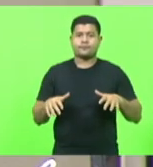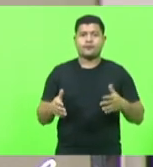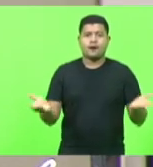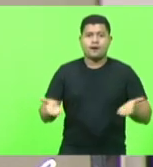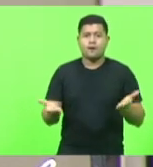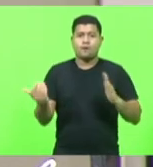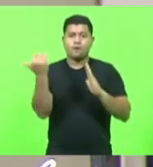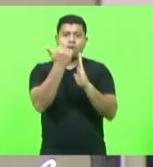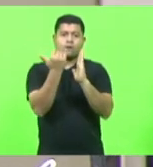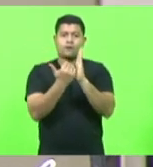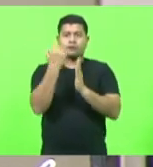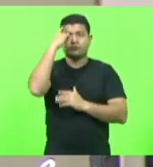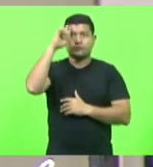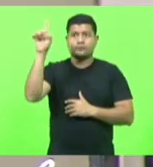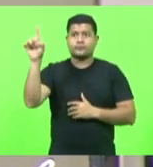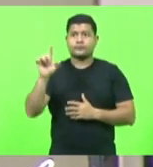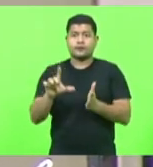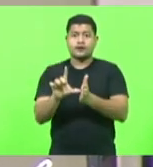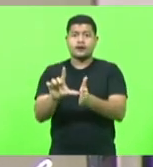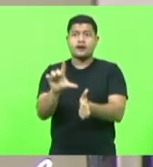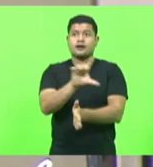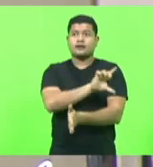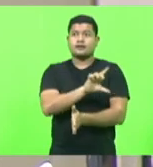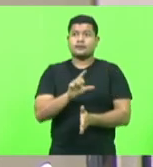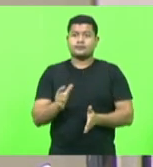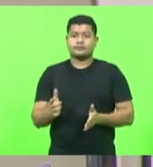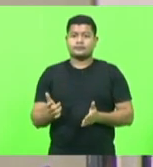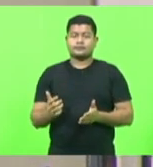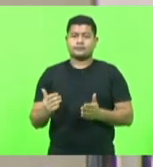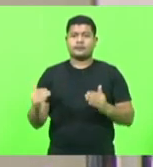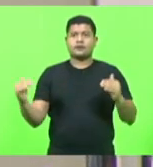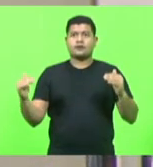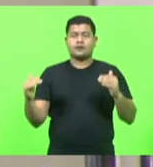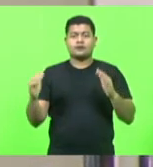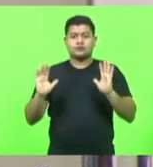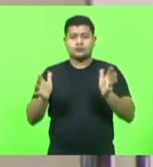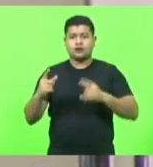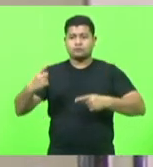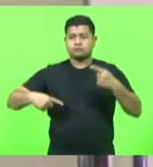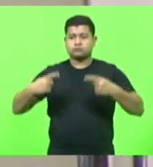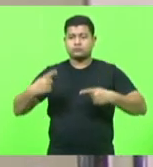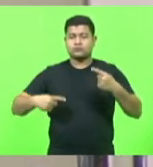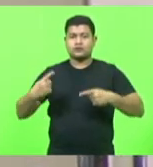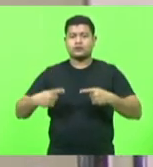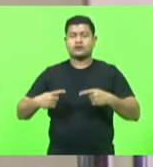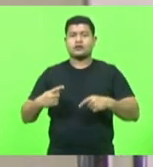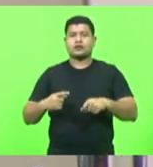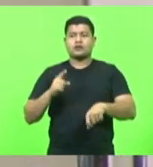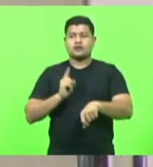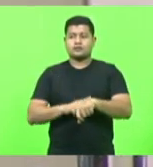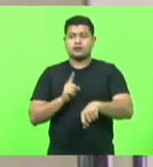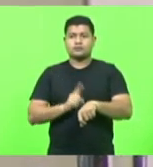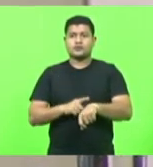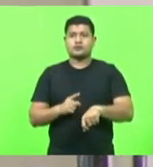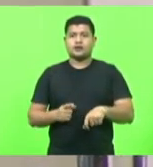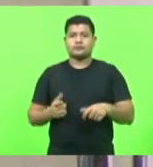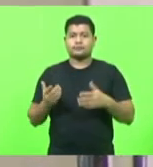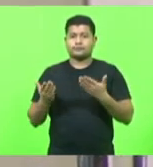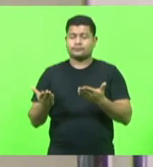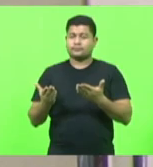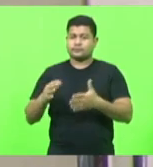Passamos à ordem do dia, mas antes, conforme a deliberação da mesa e o acordo de líderes,